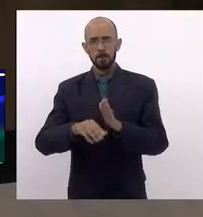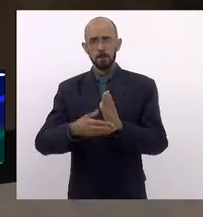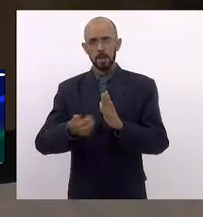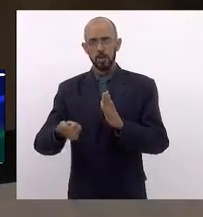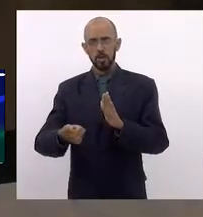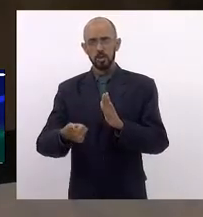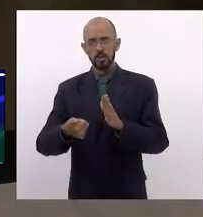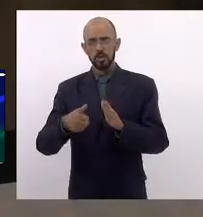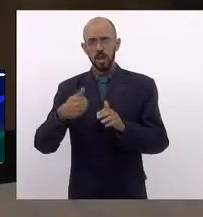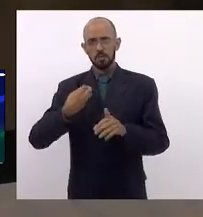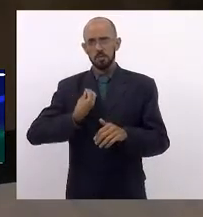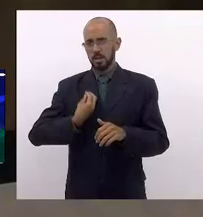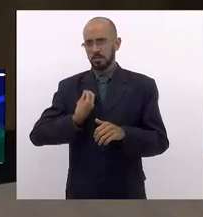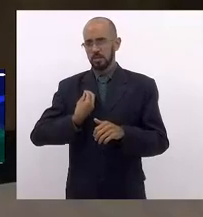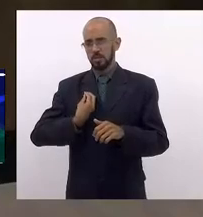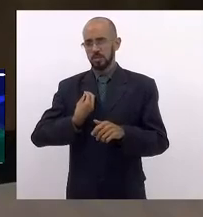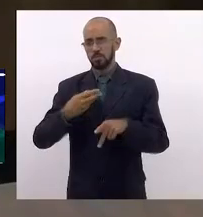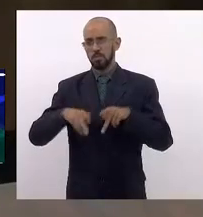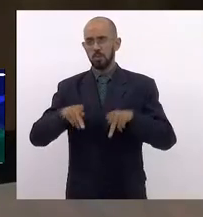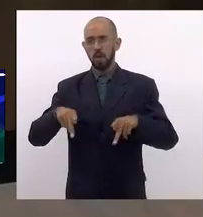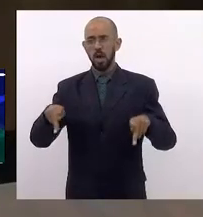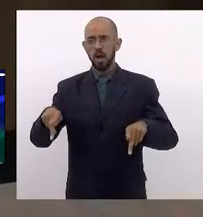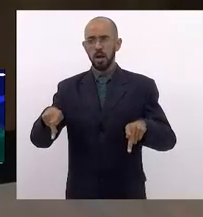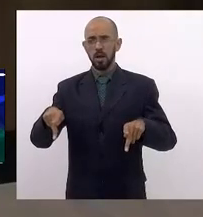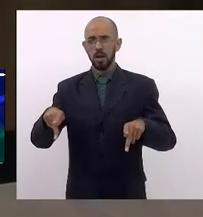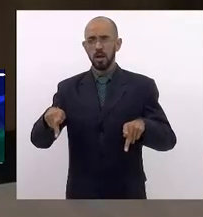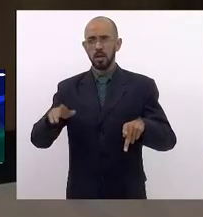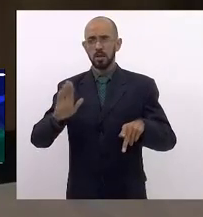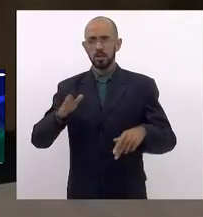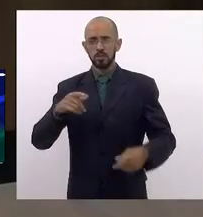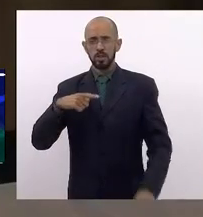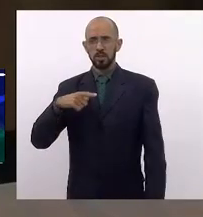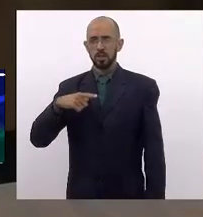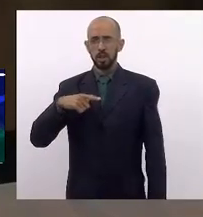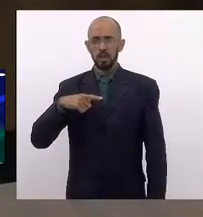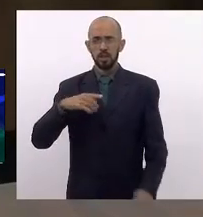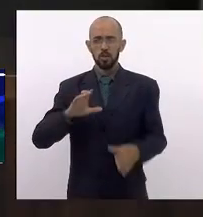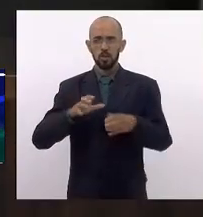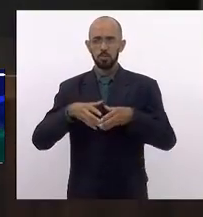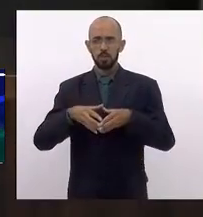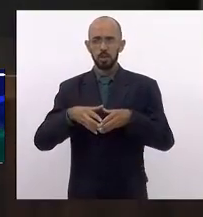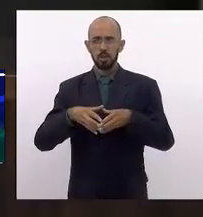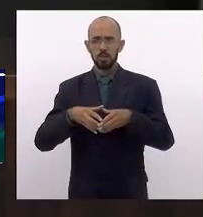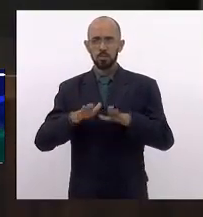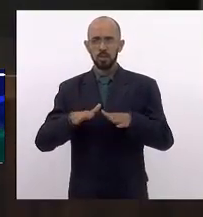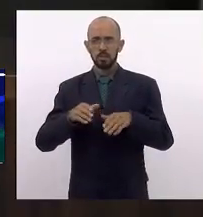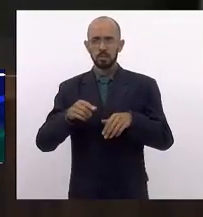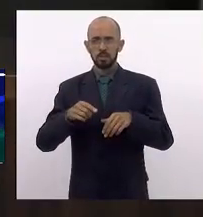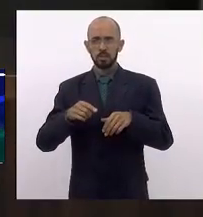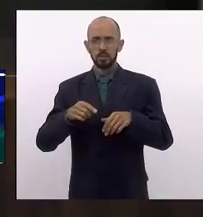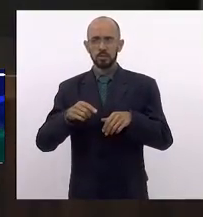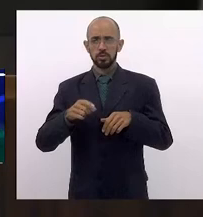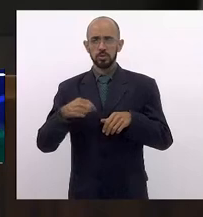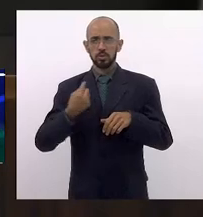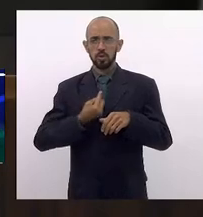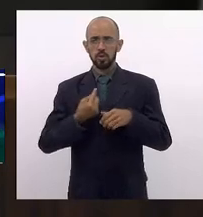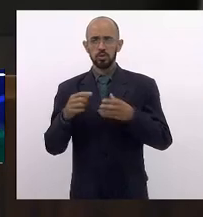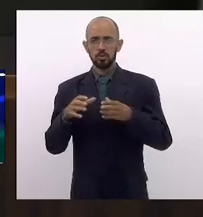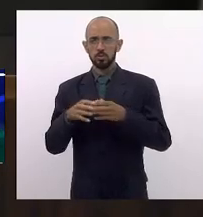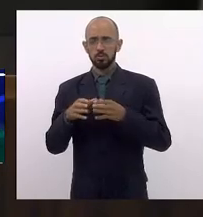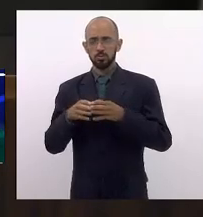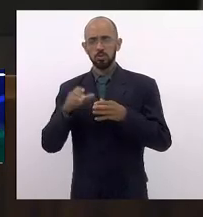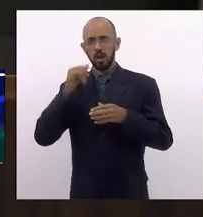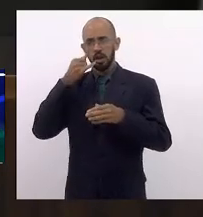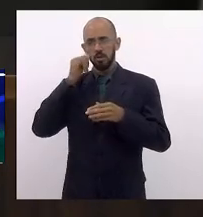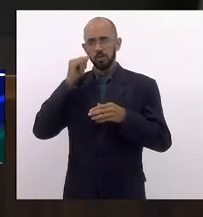e eu acho que isso engrandeceu nós fizemos tipo se ele tem como existe só que nós como a comitê de prevenção de homicídios